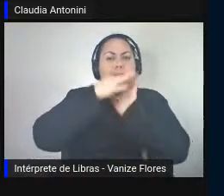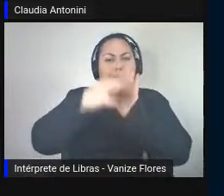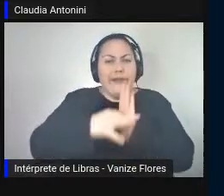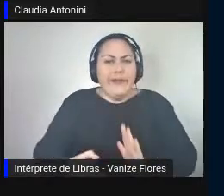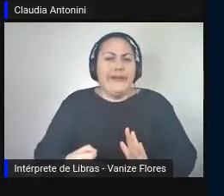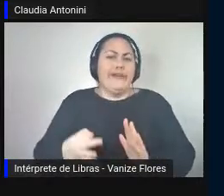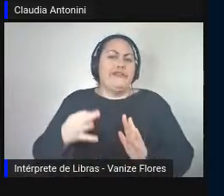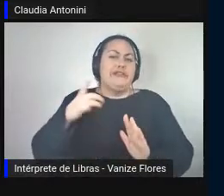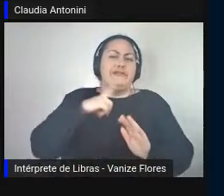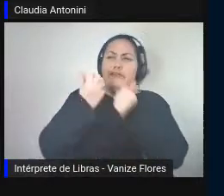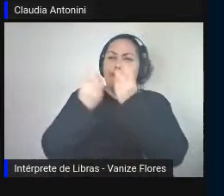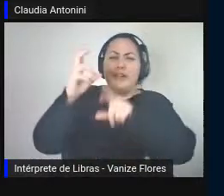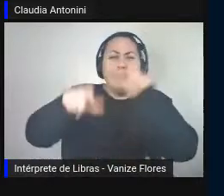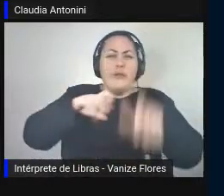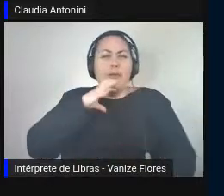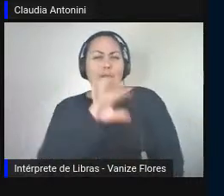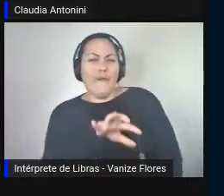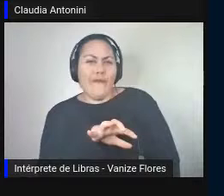eu